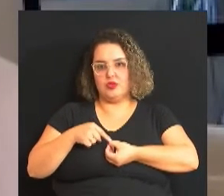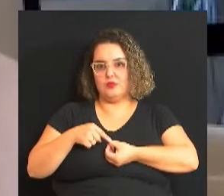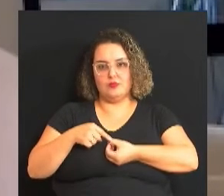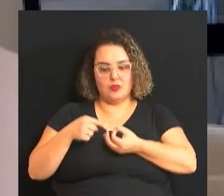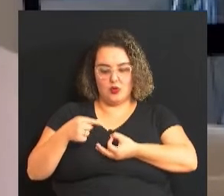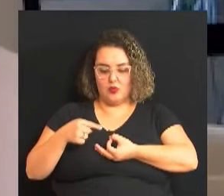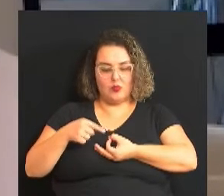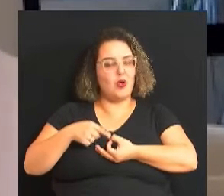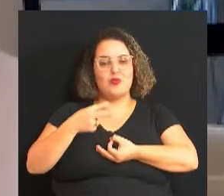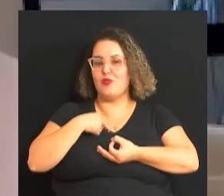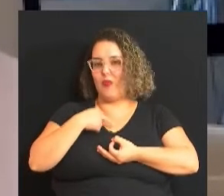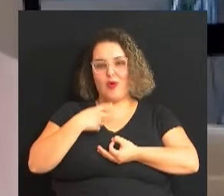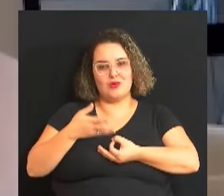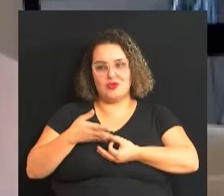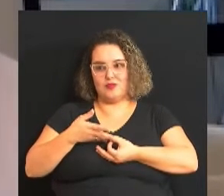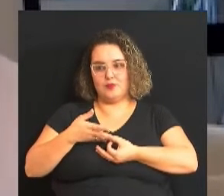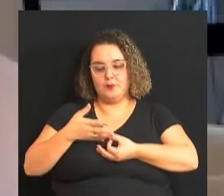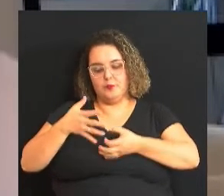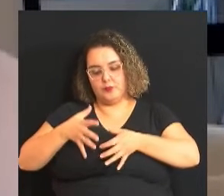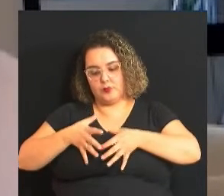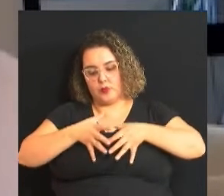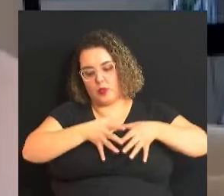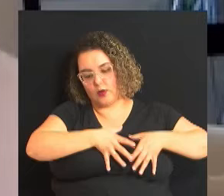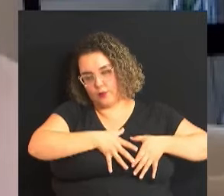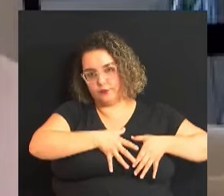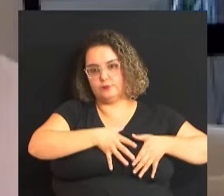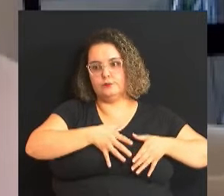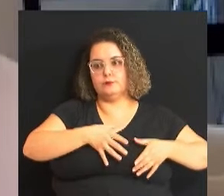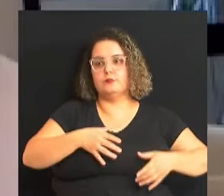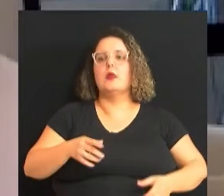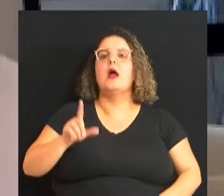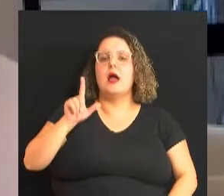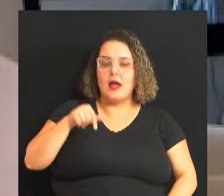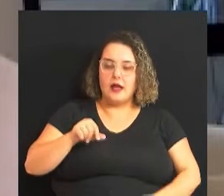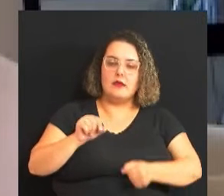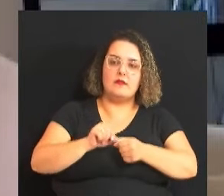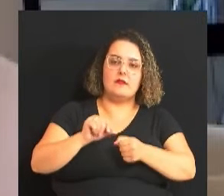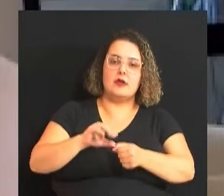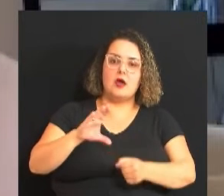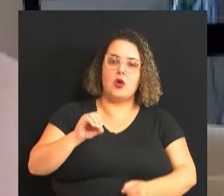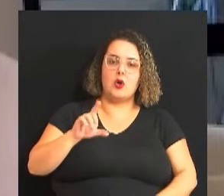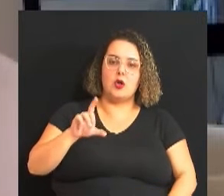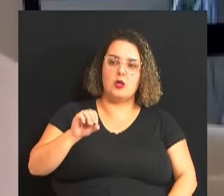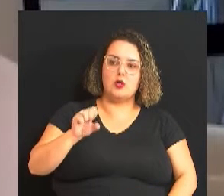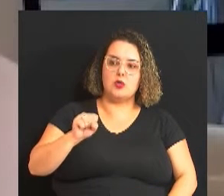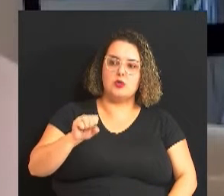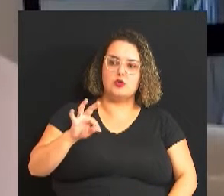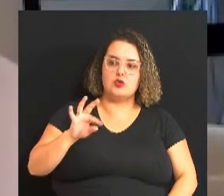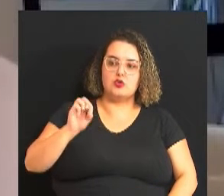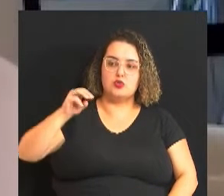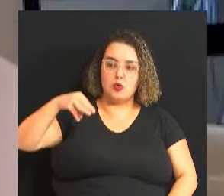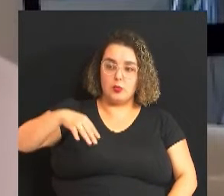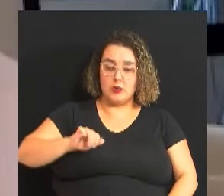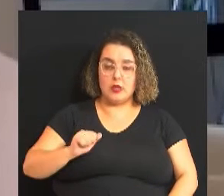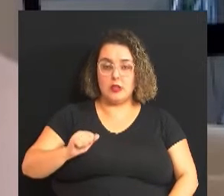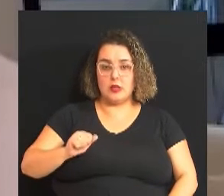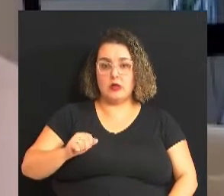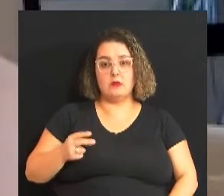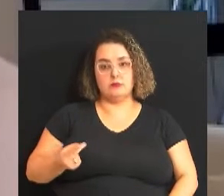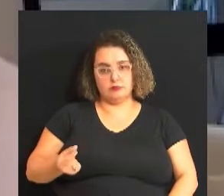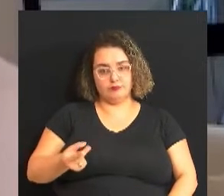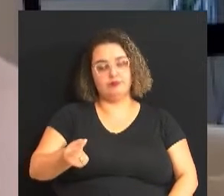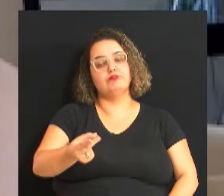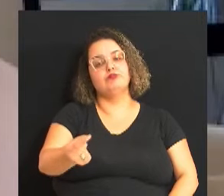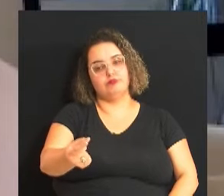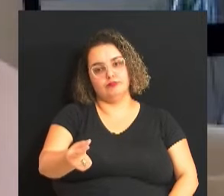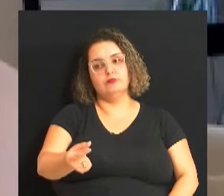certo? Então, você vai acabar fazendo uma colostomia definitiva nela. Ela vai viver o resto da vida uma